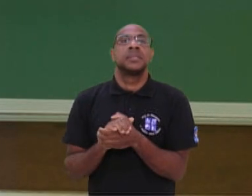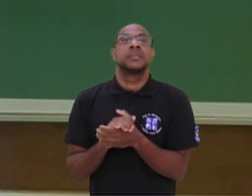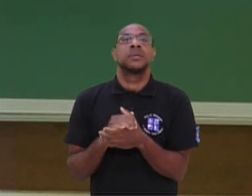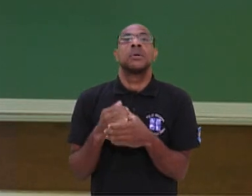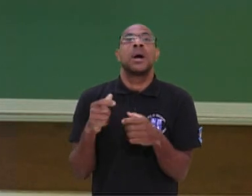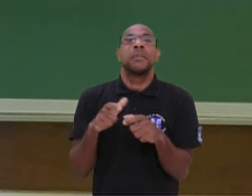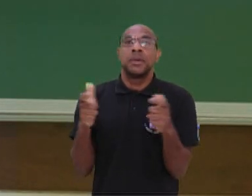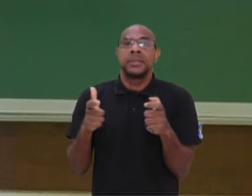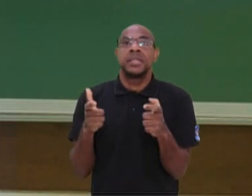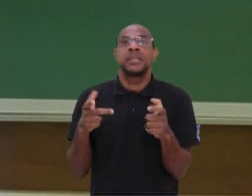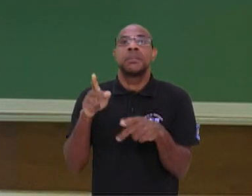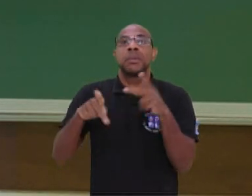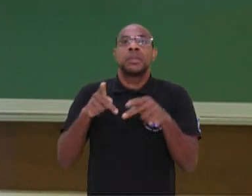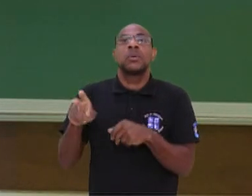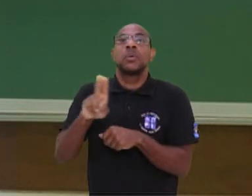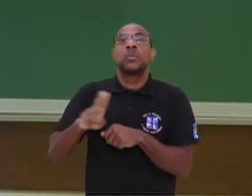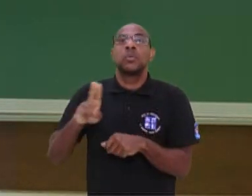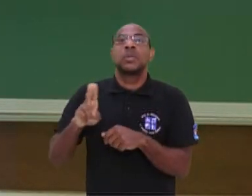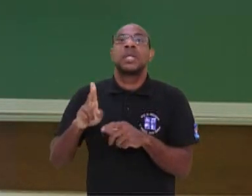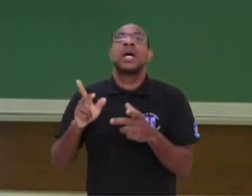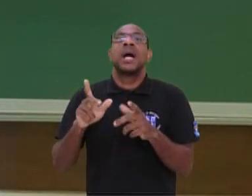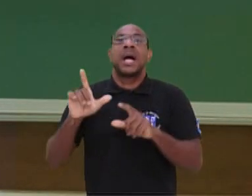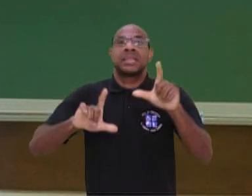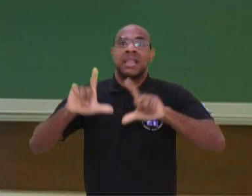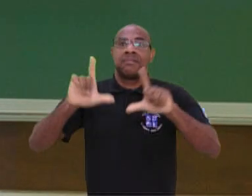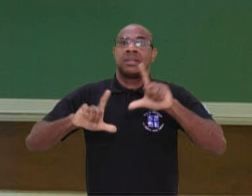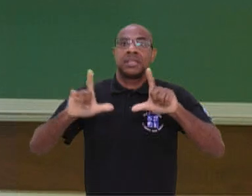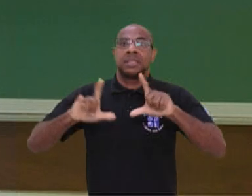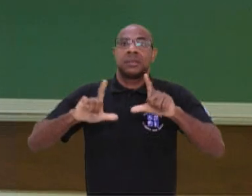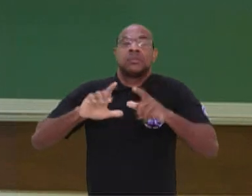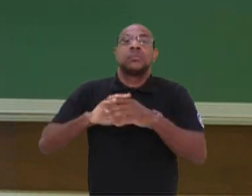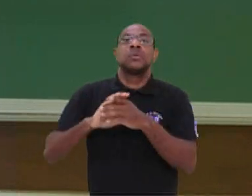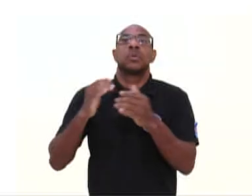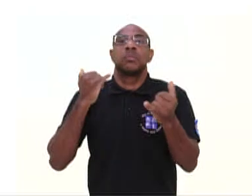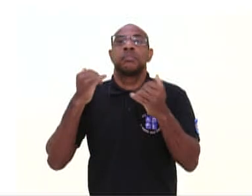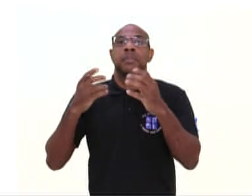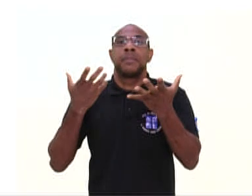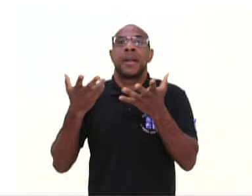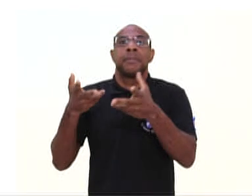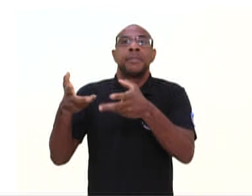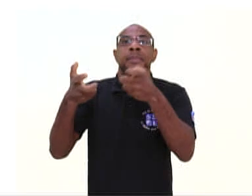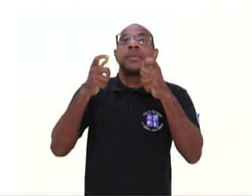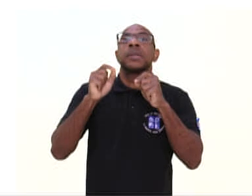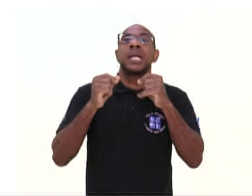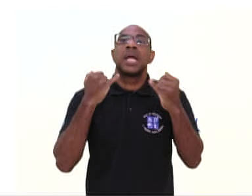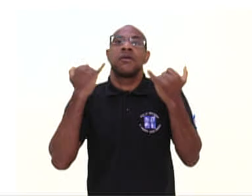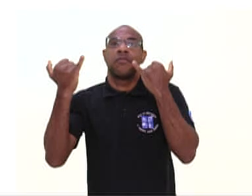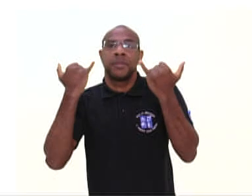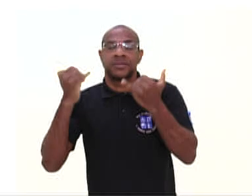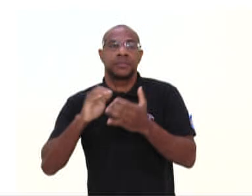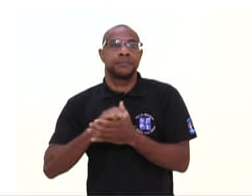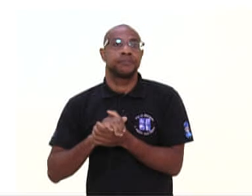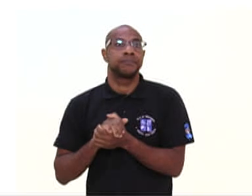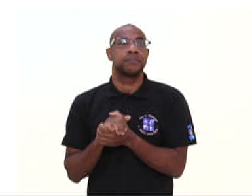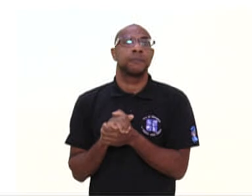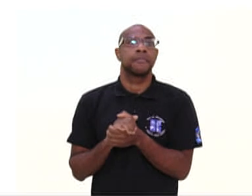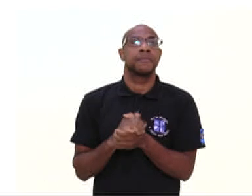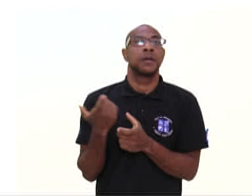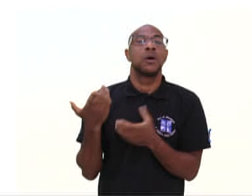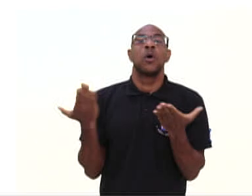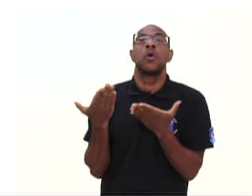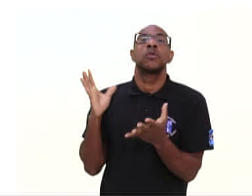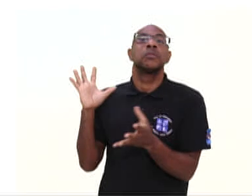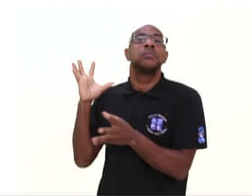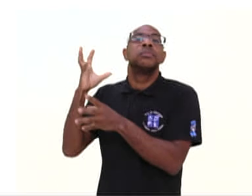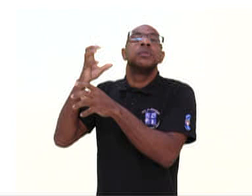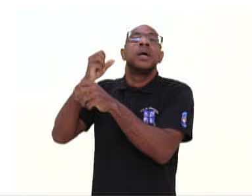massa. Ok? Resumindo, minha gente, interpretamos hoje gráficos e infográficos com auxílio de material em linguagem verbal e não